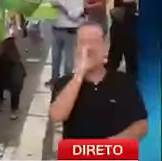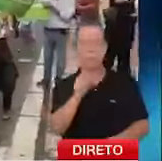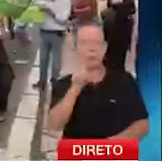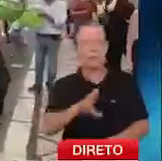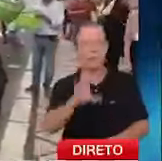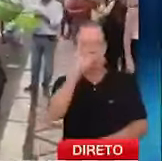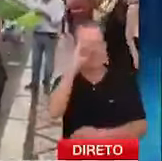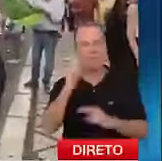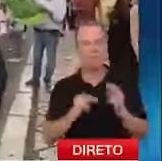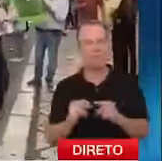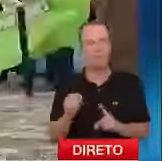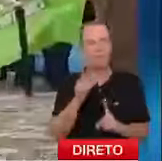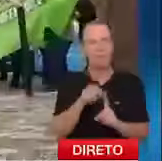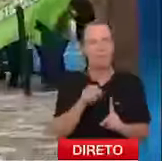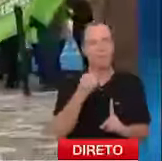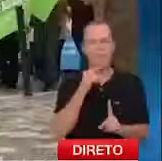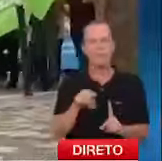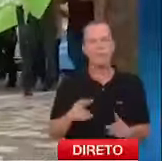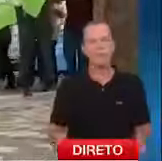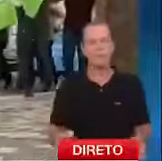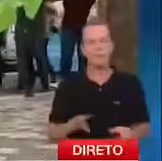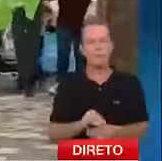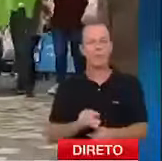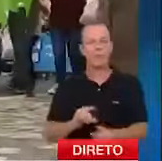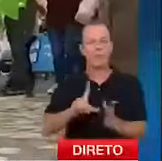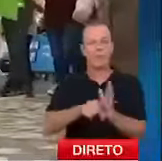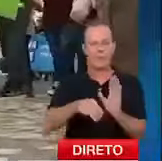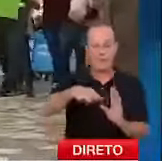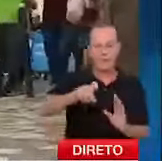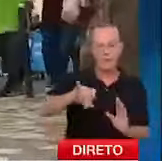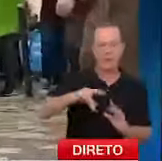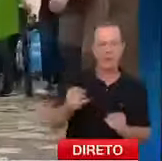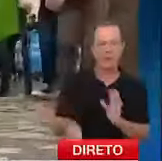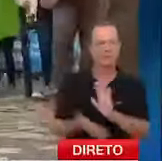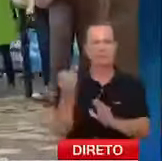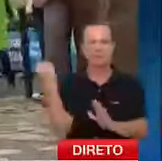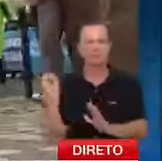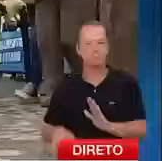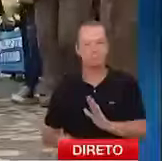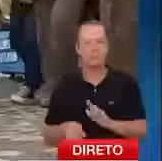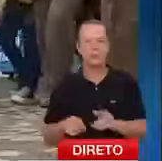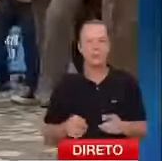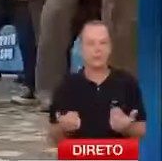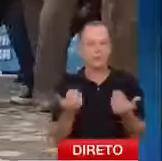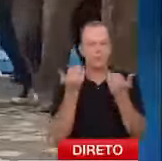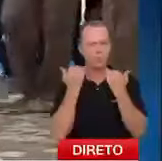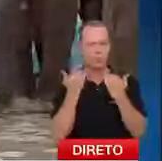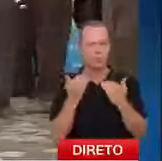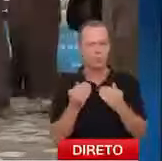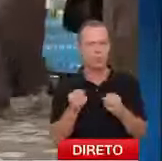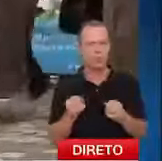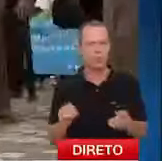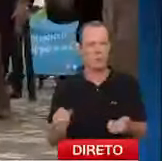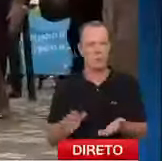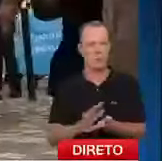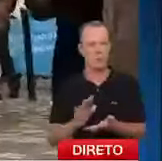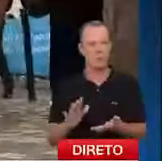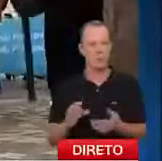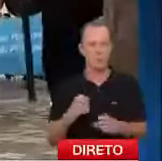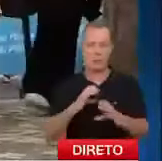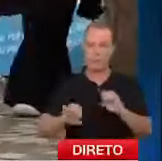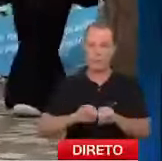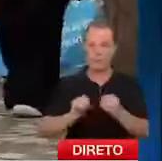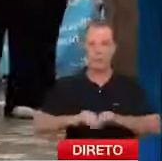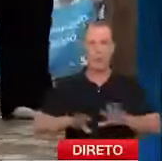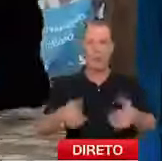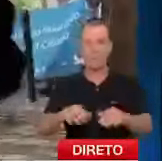Fernando Alexandre referiu que por exemplo o projeto Maia iria ser abolido ora foi uma notícia que surgiu na comunicação social mas efetivamente